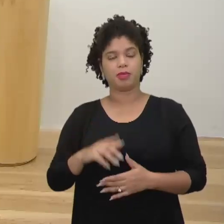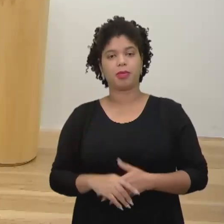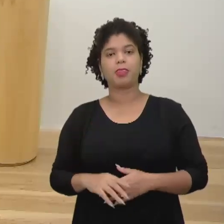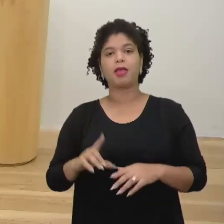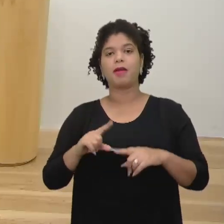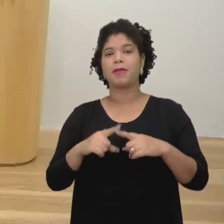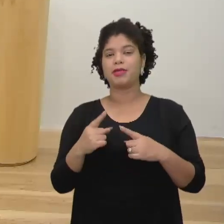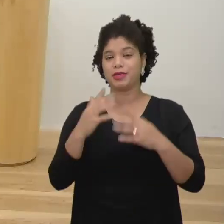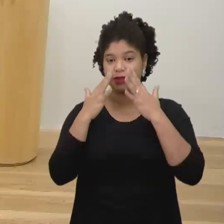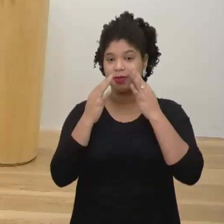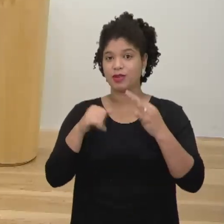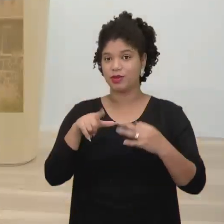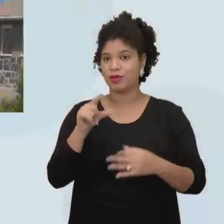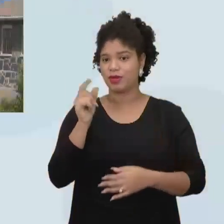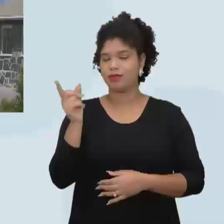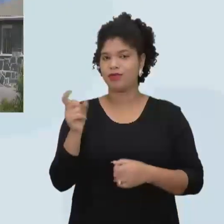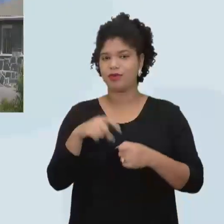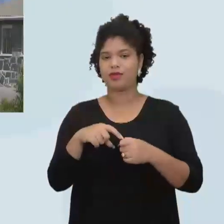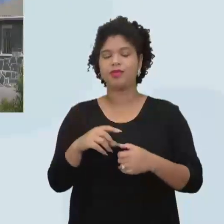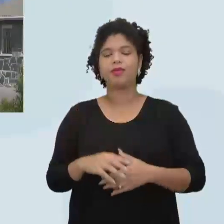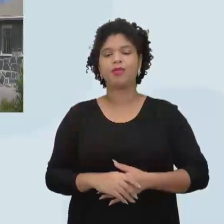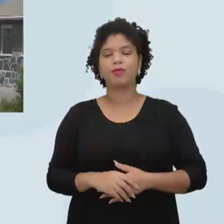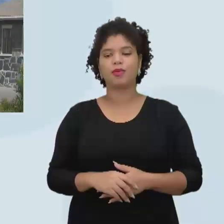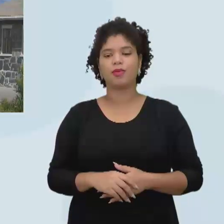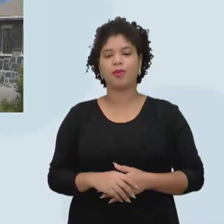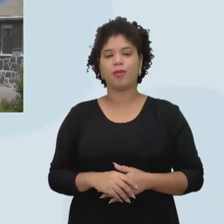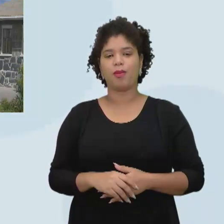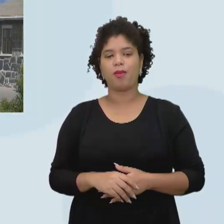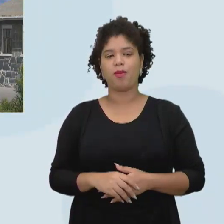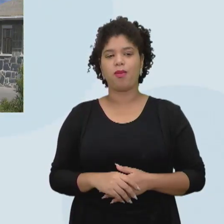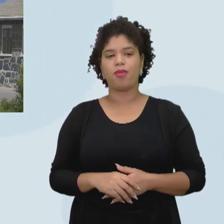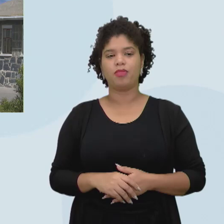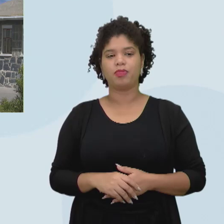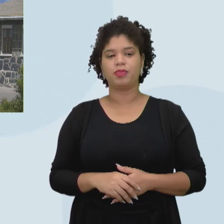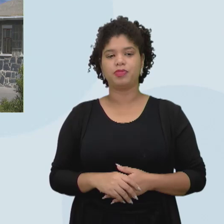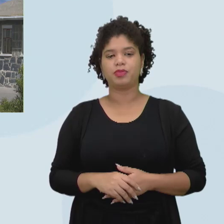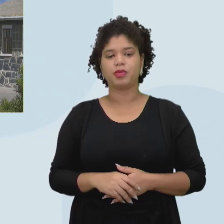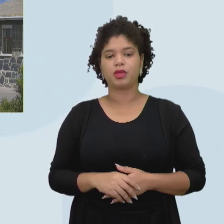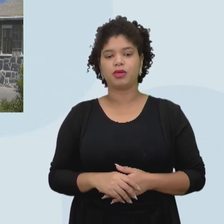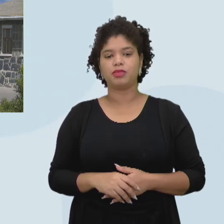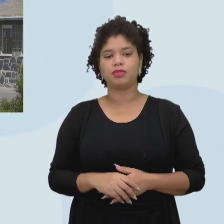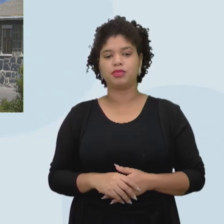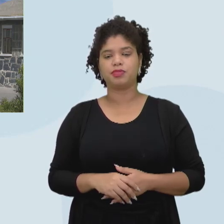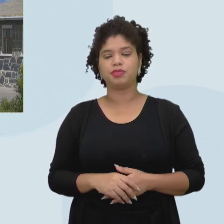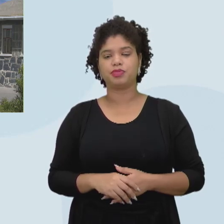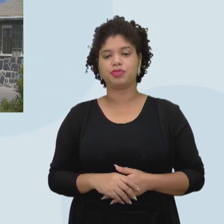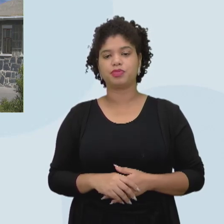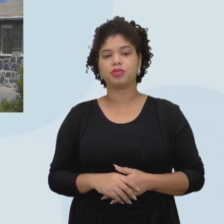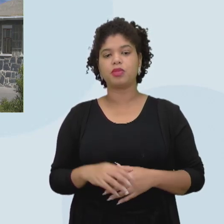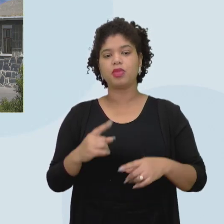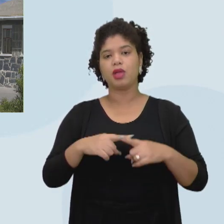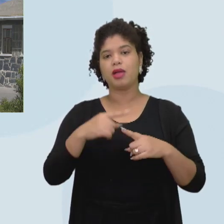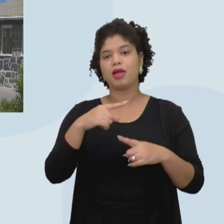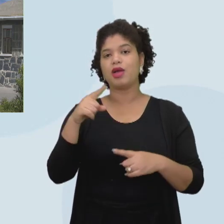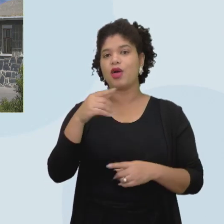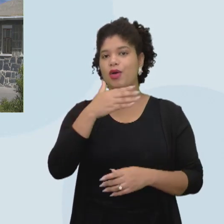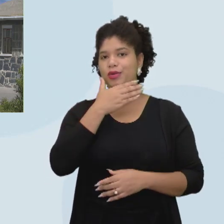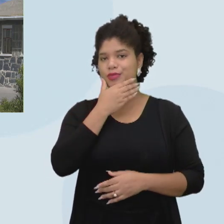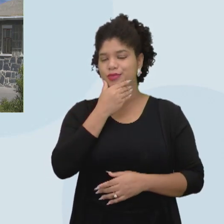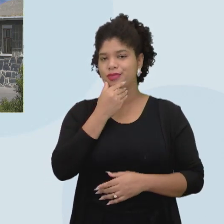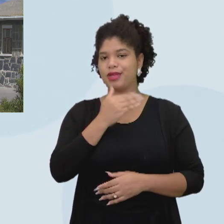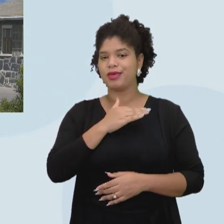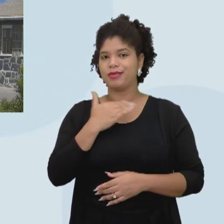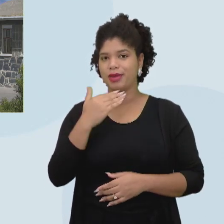chama a atenção, vamos voltar para a tela aqui. O que mais me chama a atenção, sabe o que é? O cara ficar tanto tempo preso e